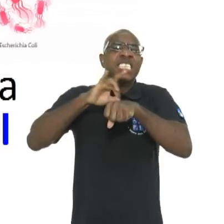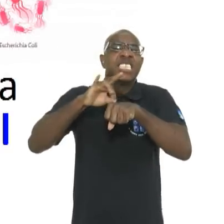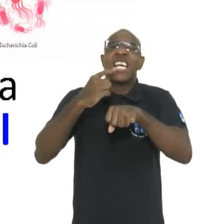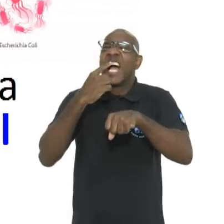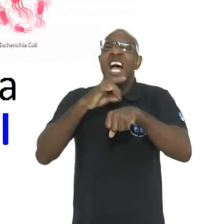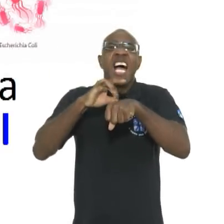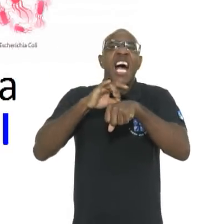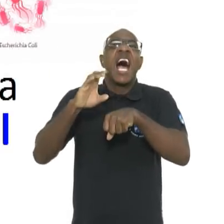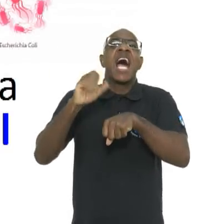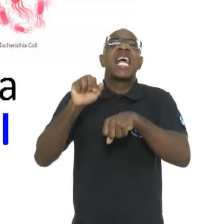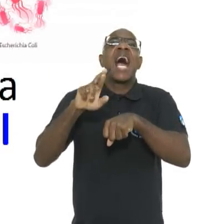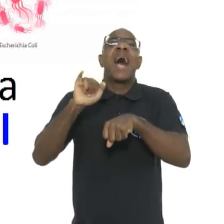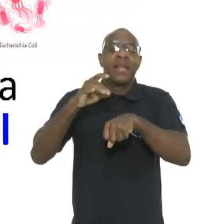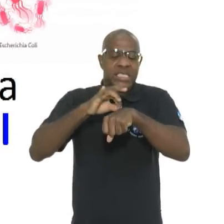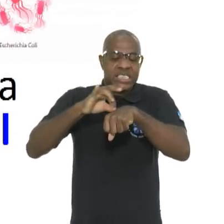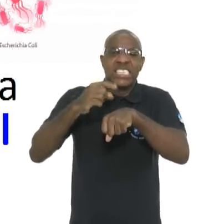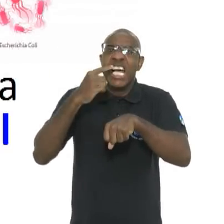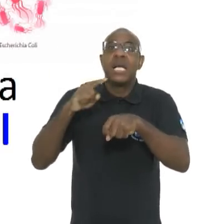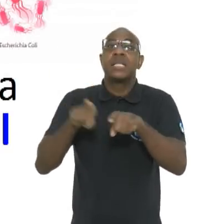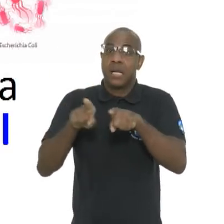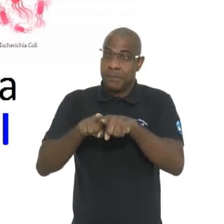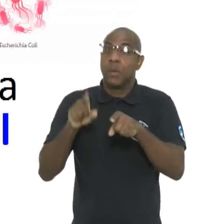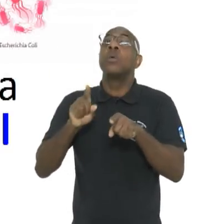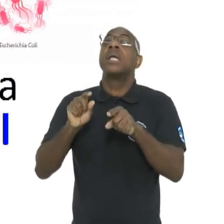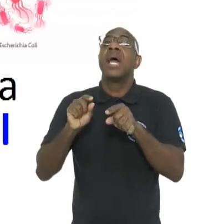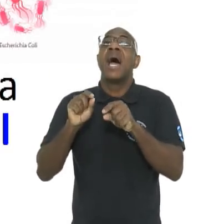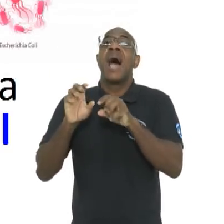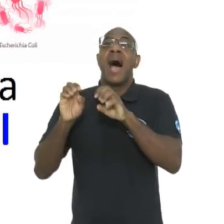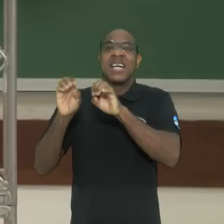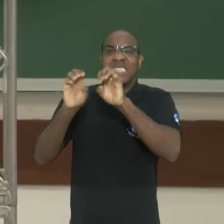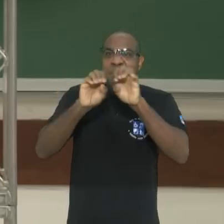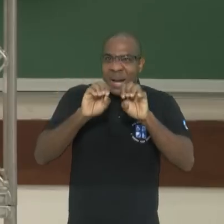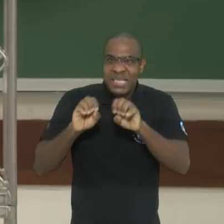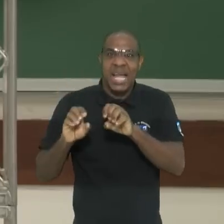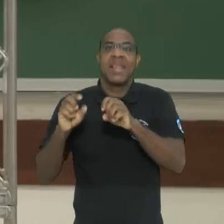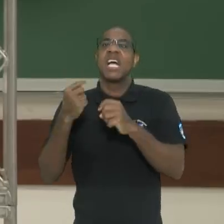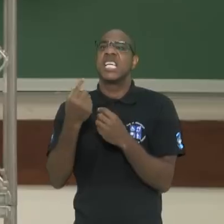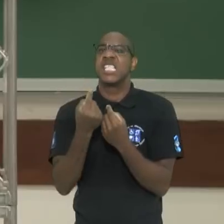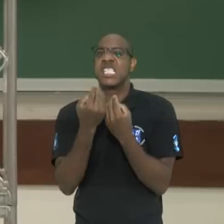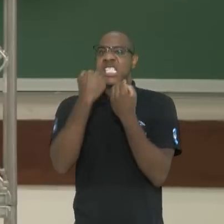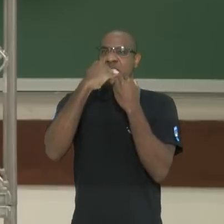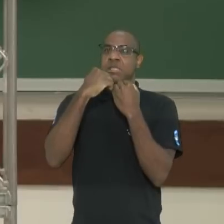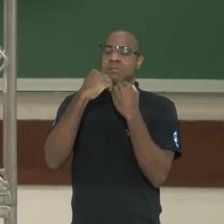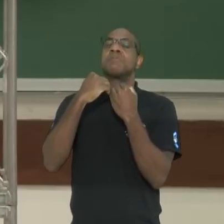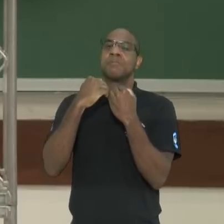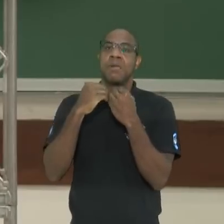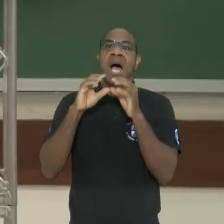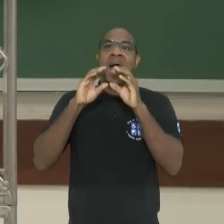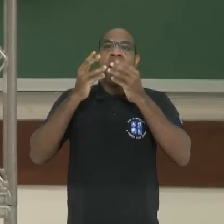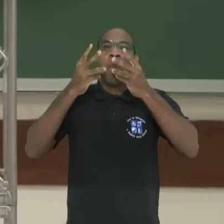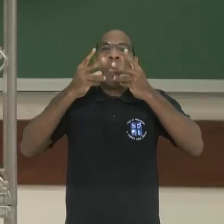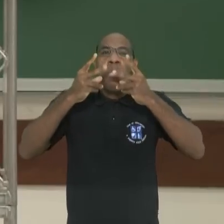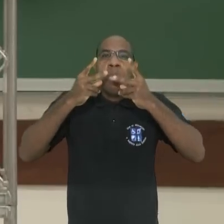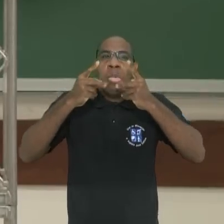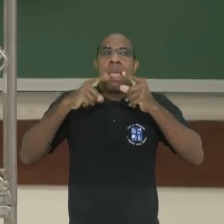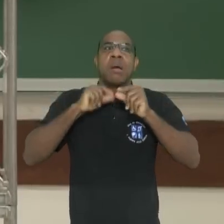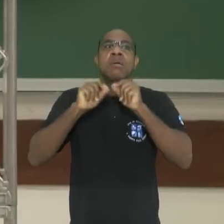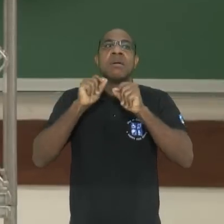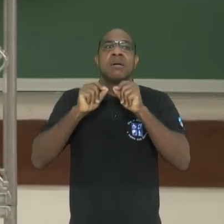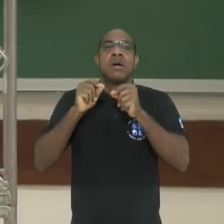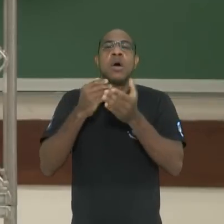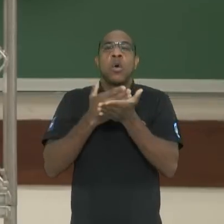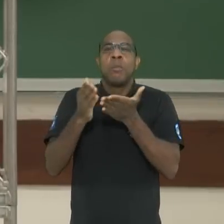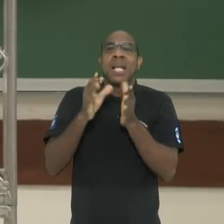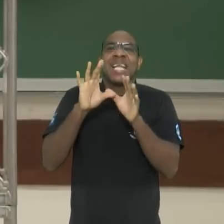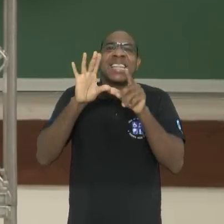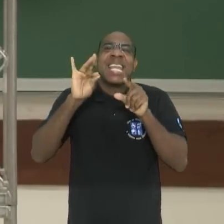causado por bactérias. As bactérias vão começar a querer decompor aquele resto de alimento na tua boca e aí vão começar a liberar umas substâncias